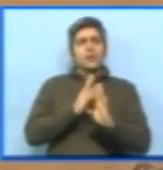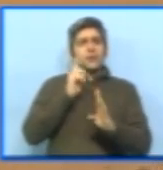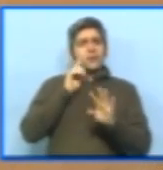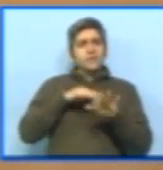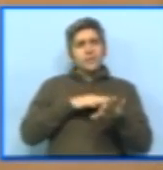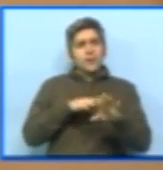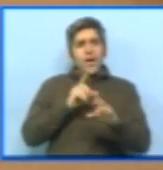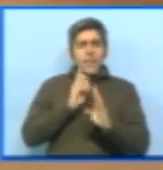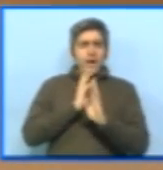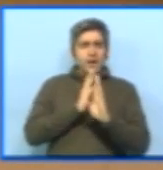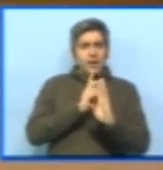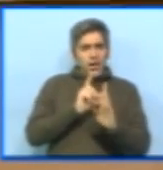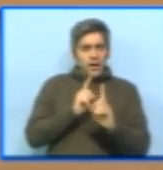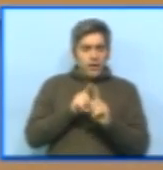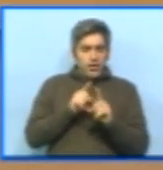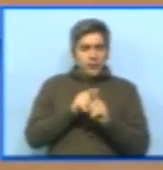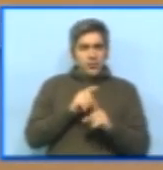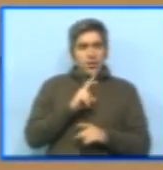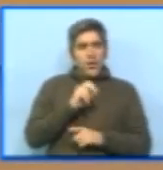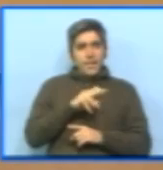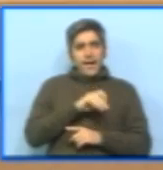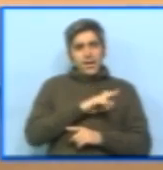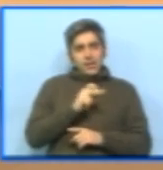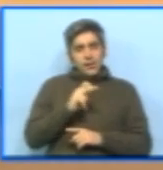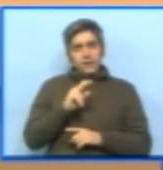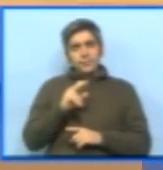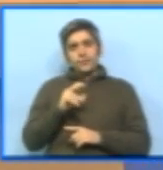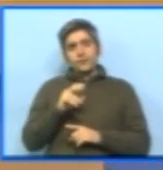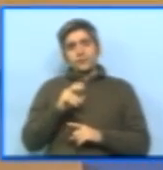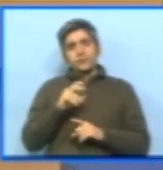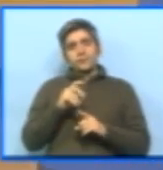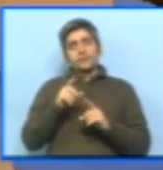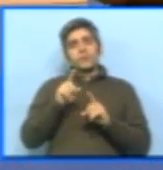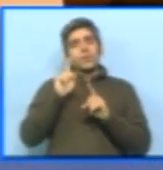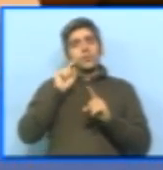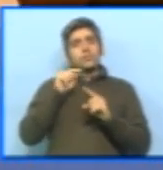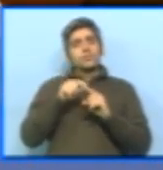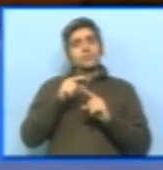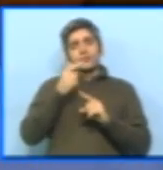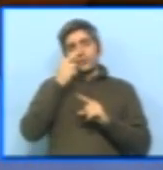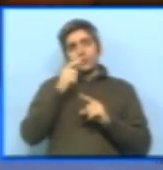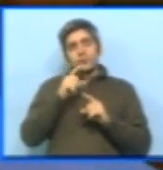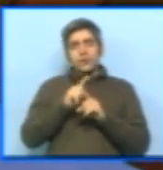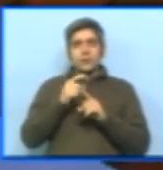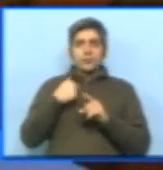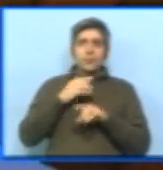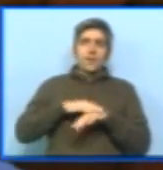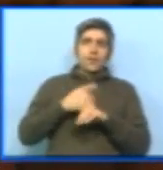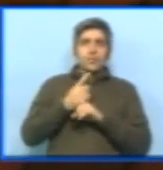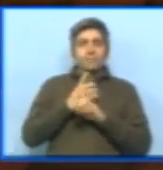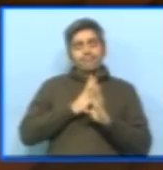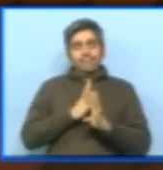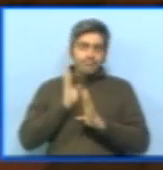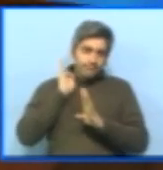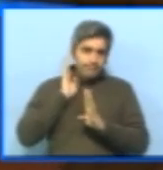é uma peregrinação, no fundo, uma peregrinação penitencial de penitentes que percorrem os